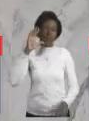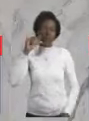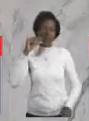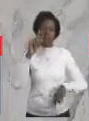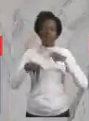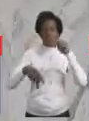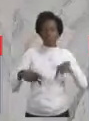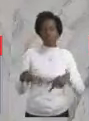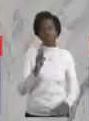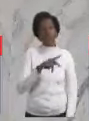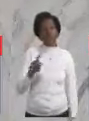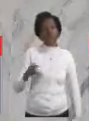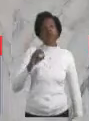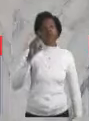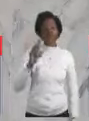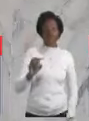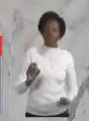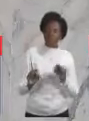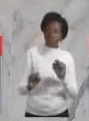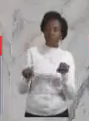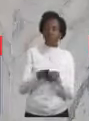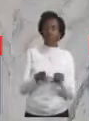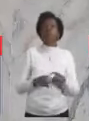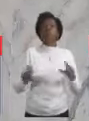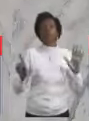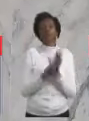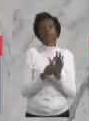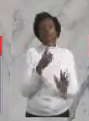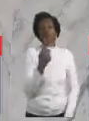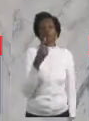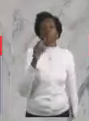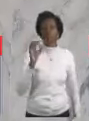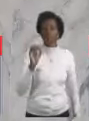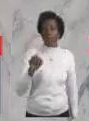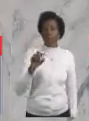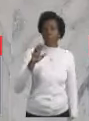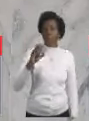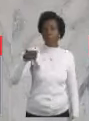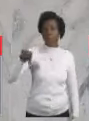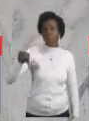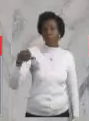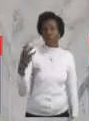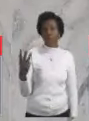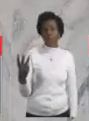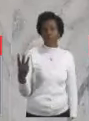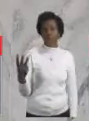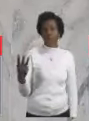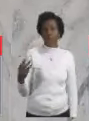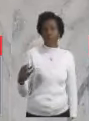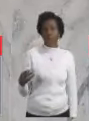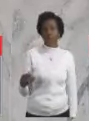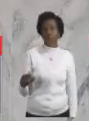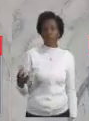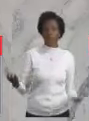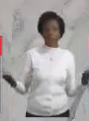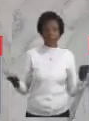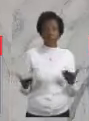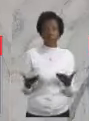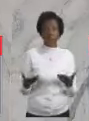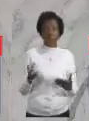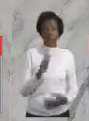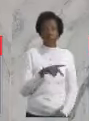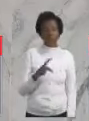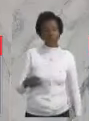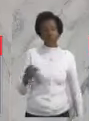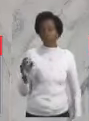professor categoria ó admitido pela lei 1093 e hoje se apresentou estão recebendo aqui um grande